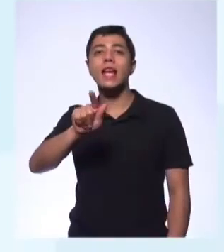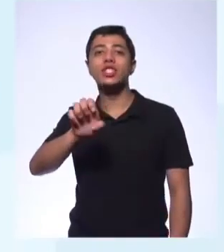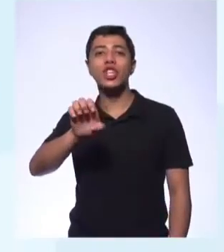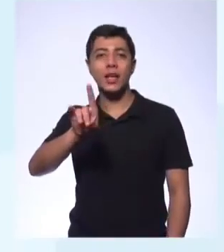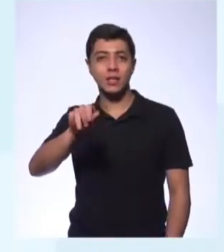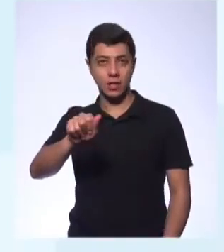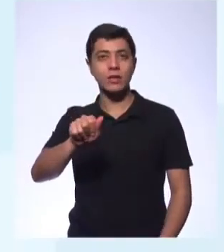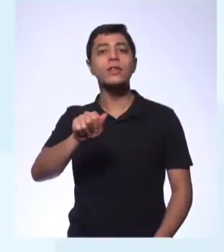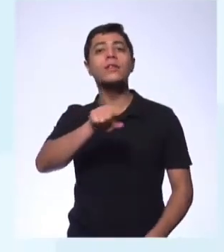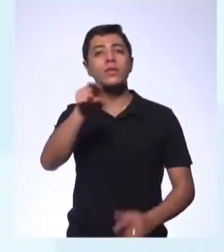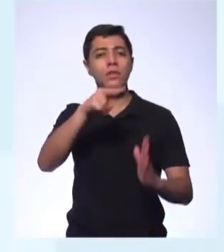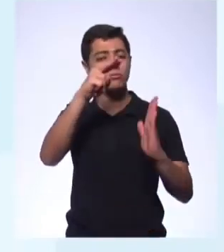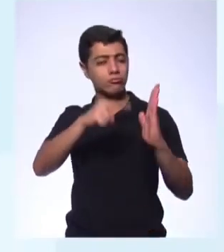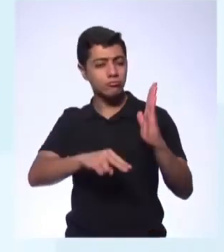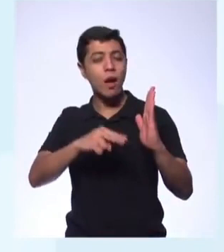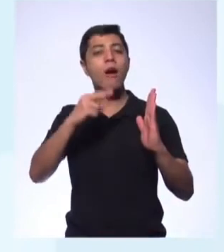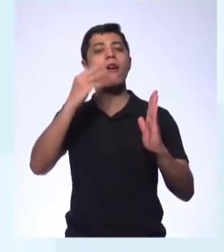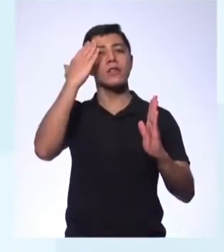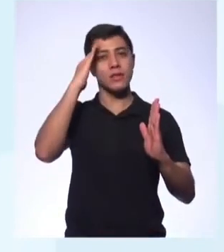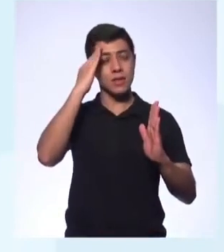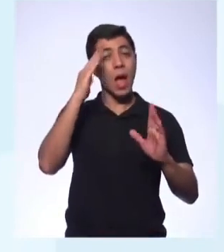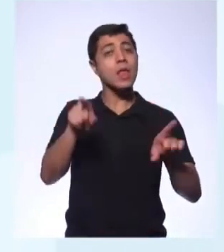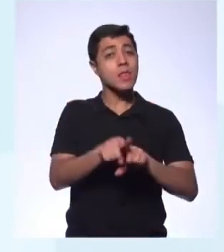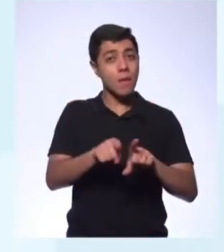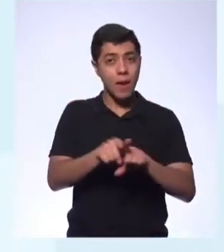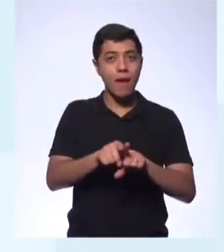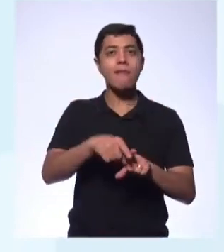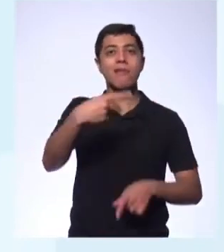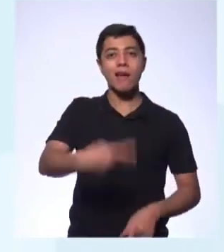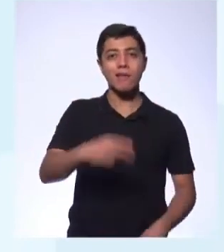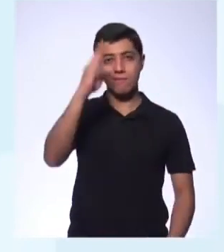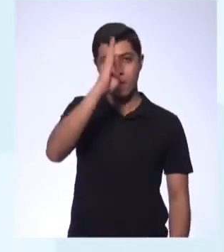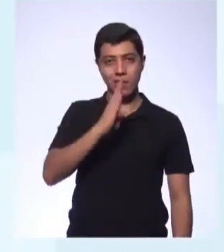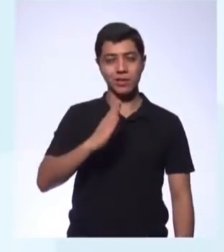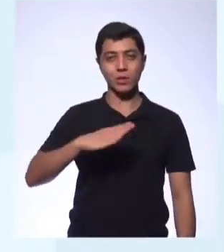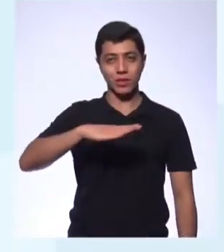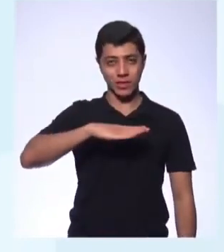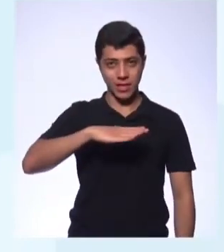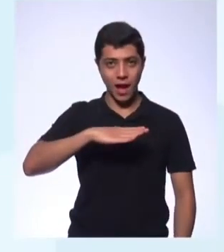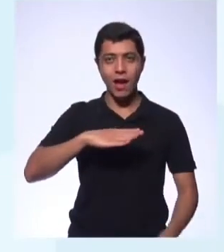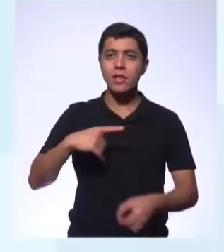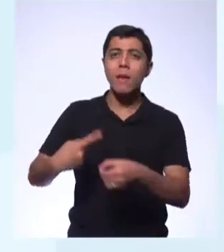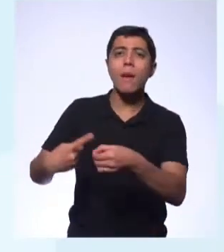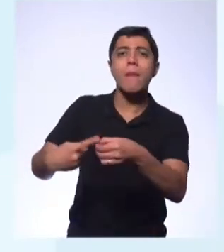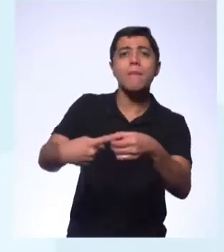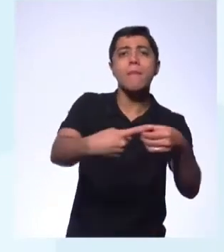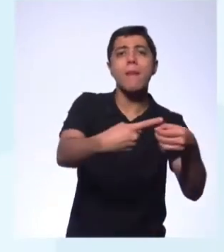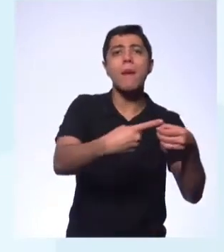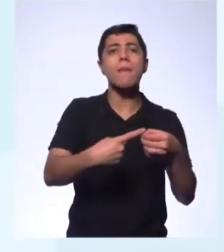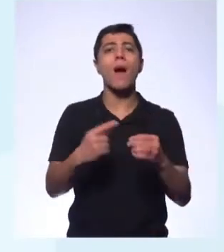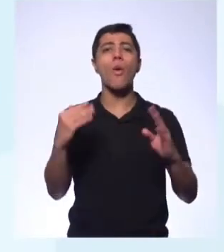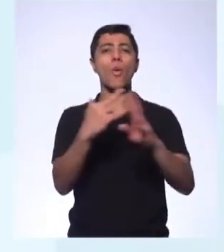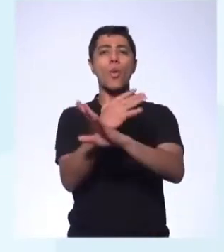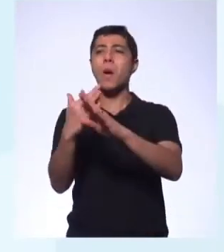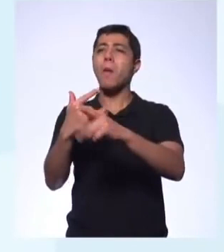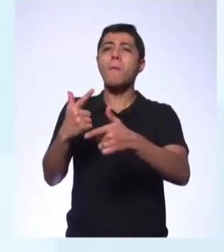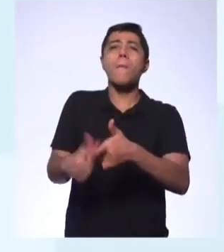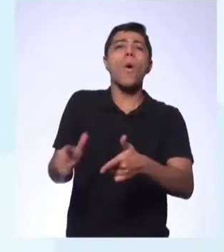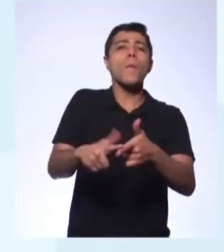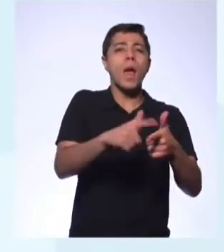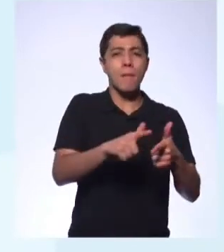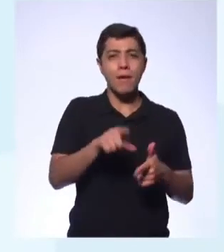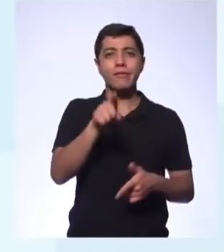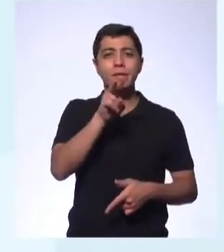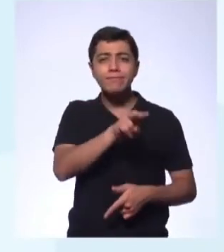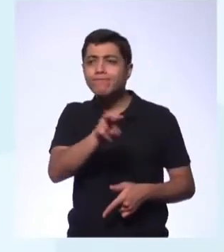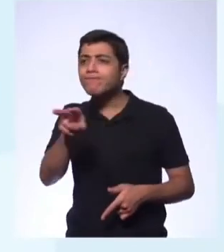ante os problemas urbanos enfrentados pelas cidades brasileiras, com base nas atividades do caderno do aluno do terceiro bimestre.